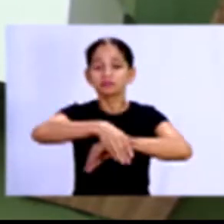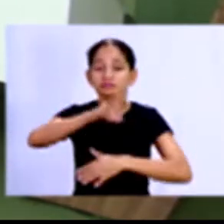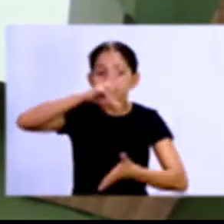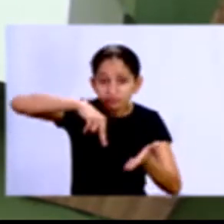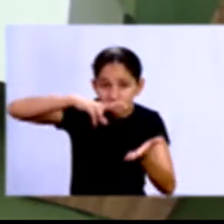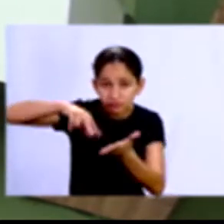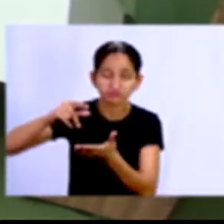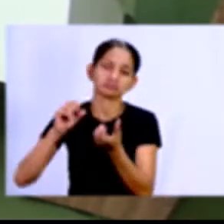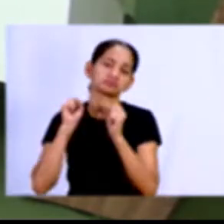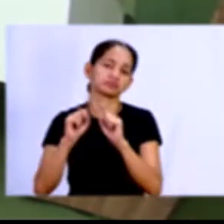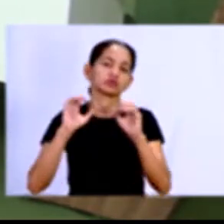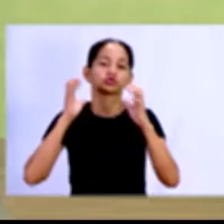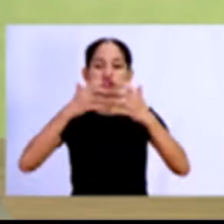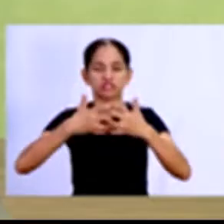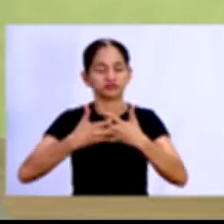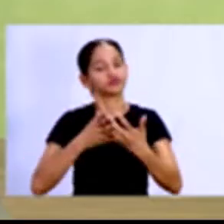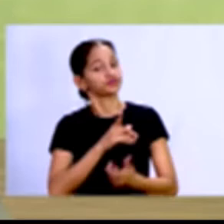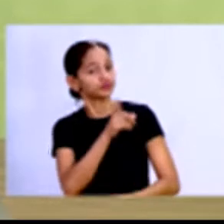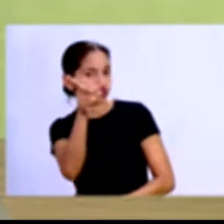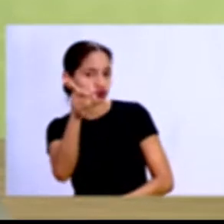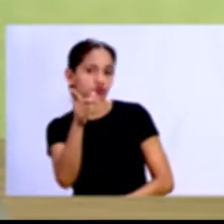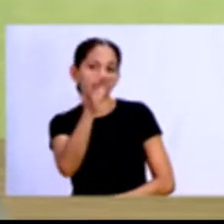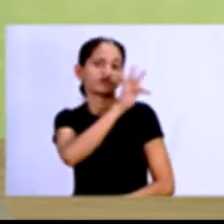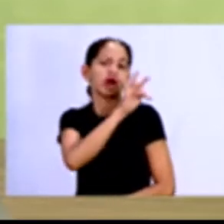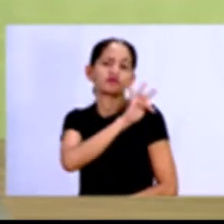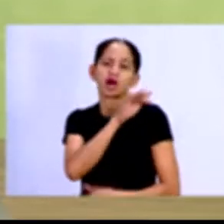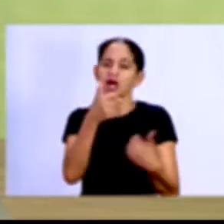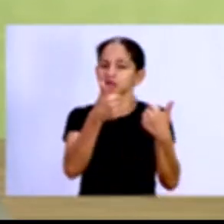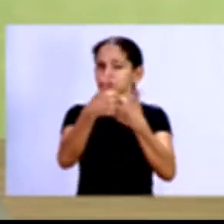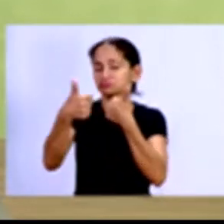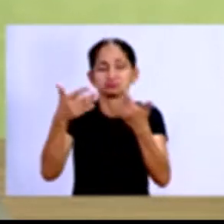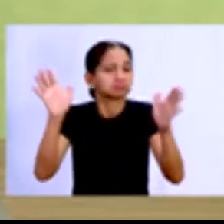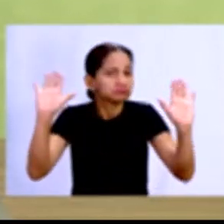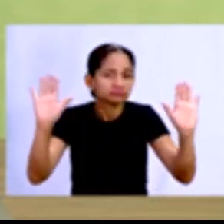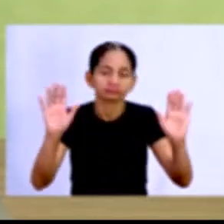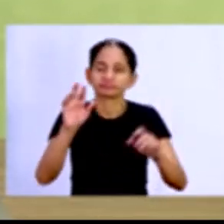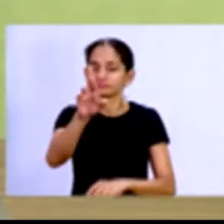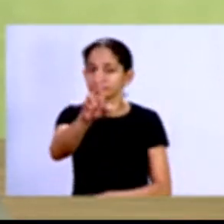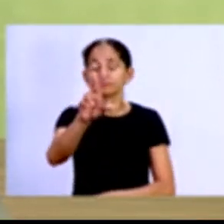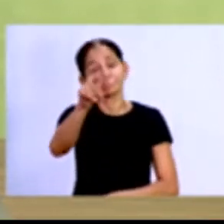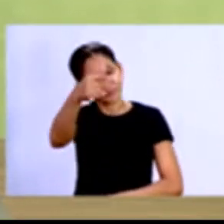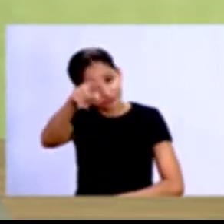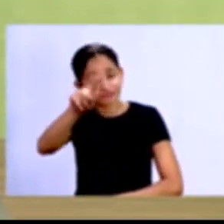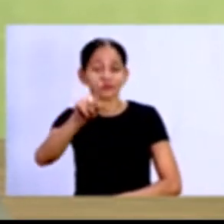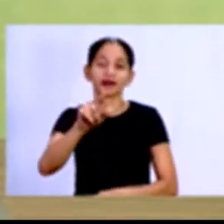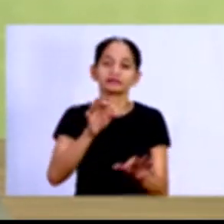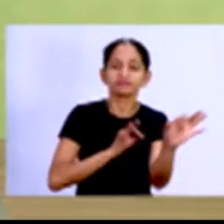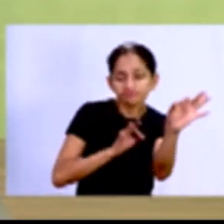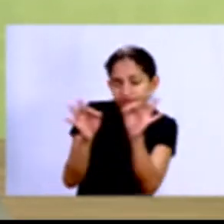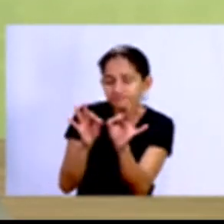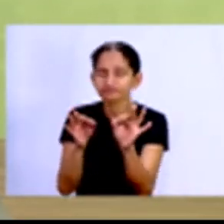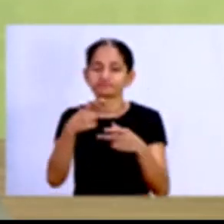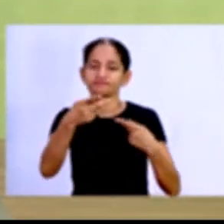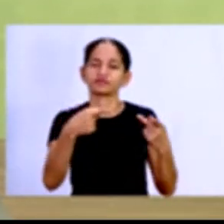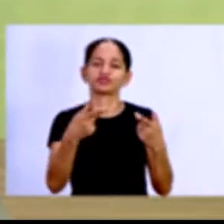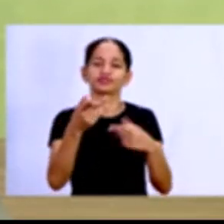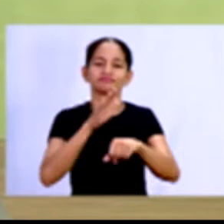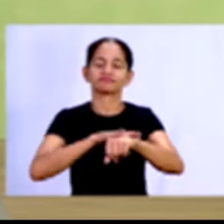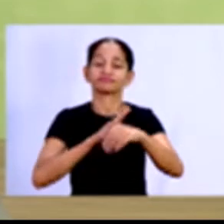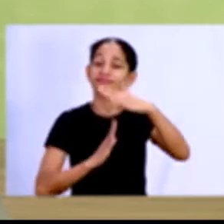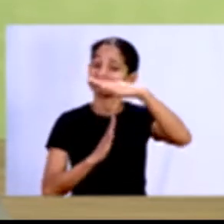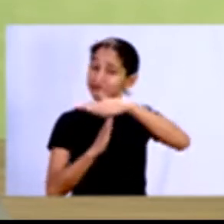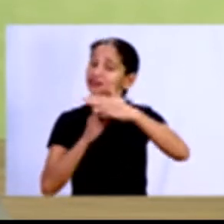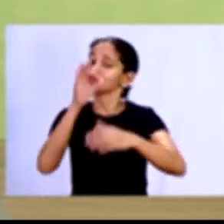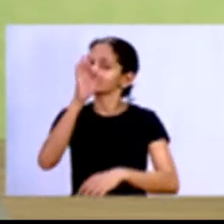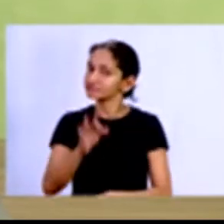biblioteca da instituição de ensino, de alguma faculdade que tem aí perto, entendeu? Então, vá organizando seu tempo, planeja seu tempo, né?